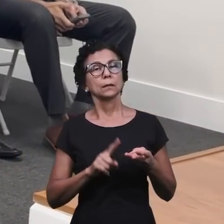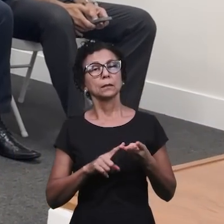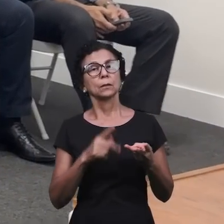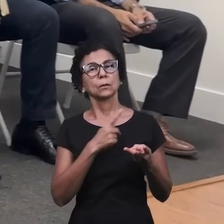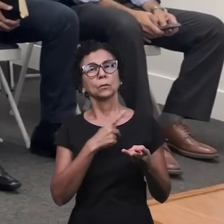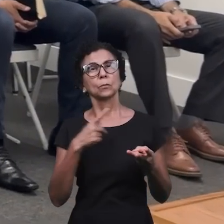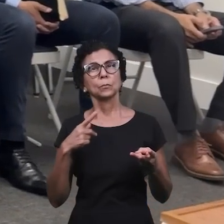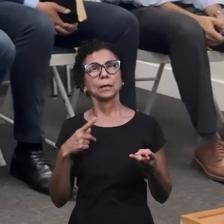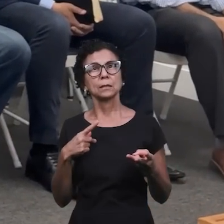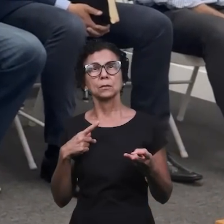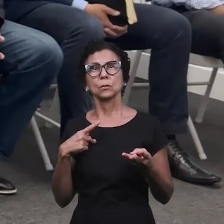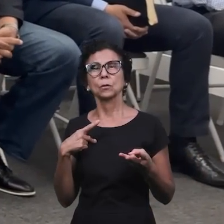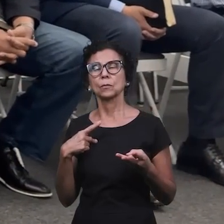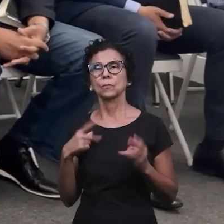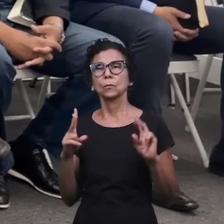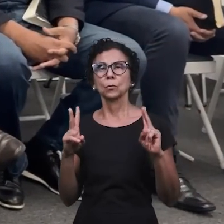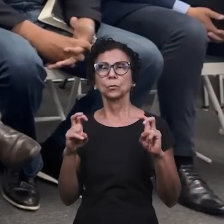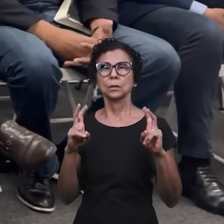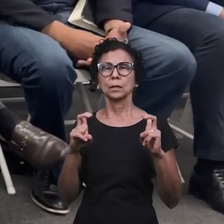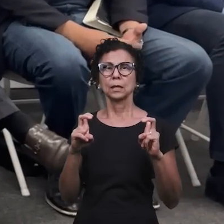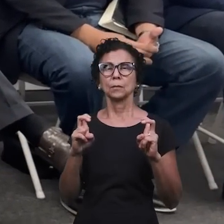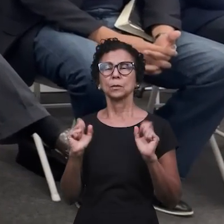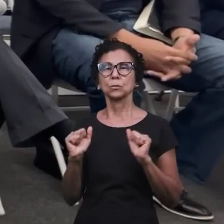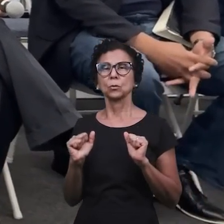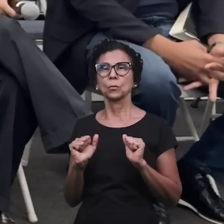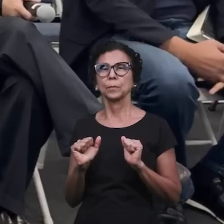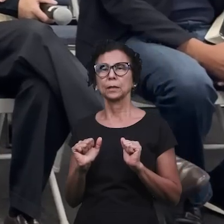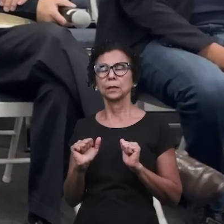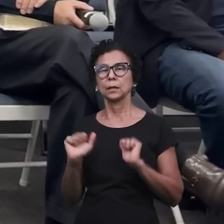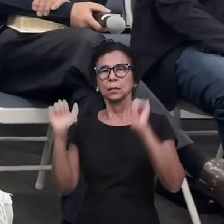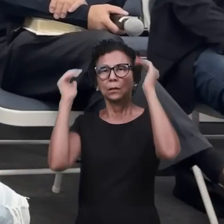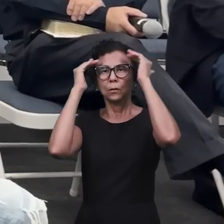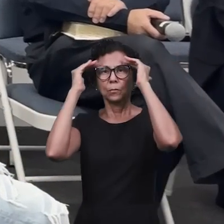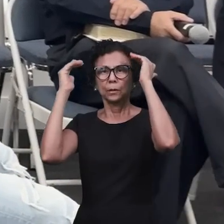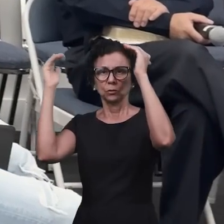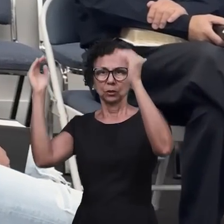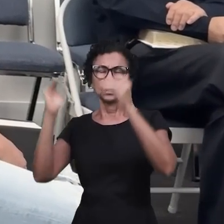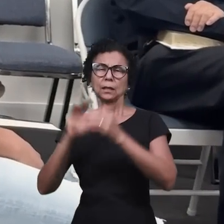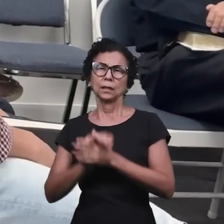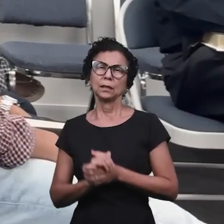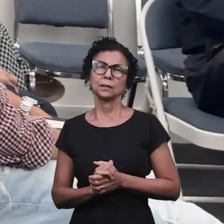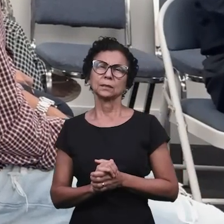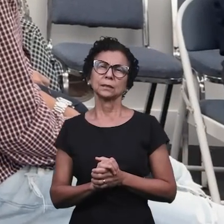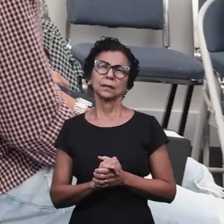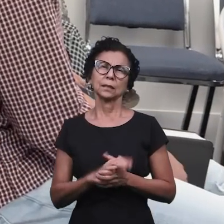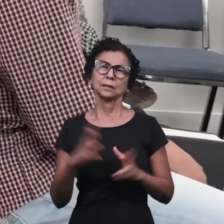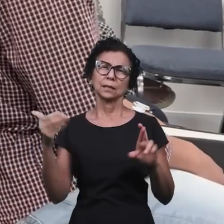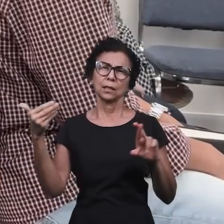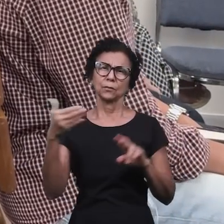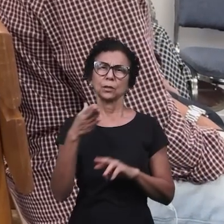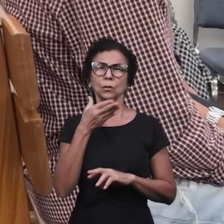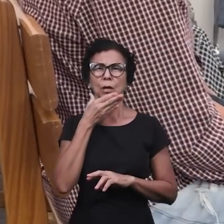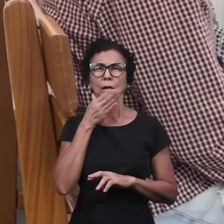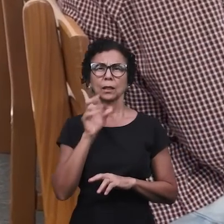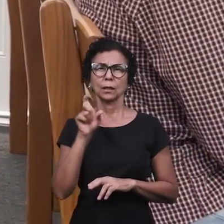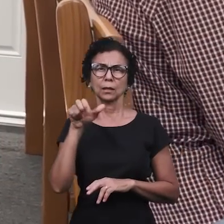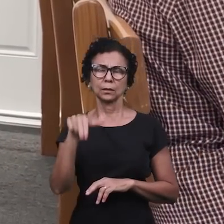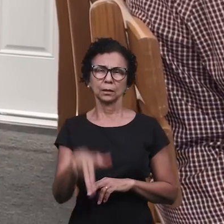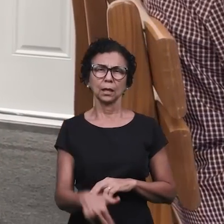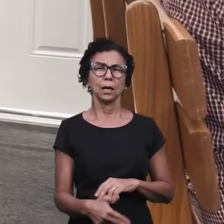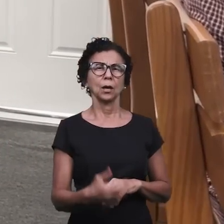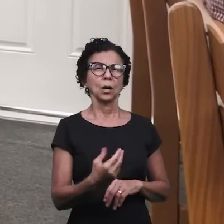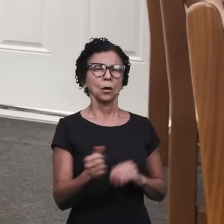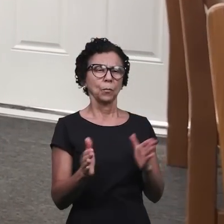Vieira trouxe a aula sobre fidelidade e falou muito sobre Daniel, a Babilônia. Então foram duas aulas muito boas, muito